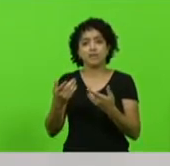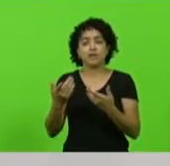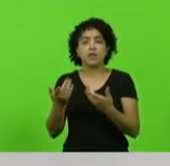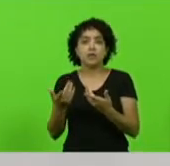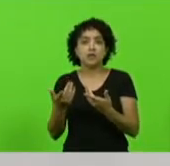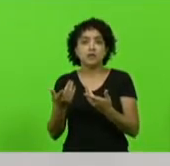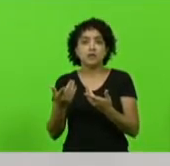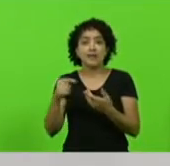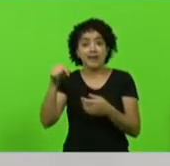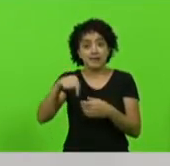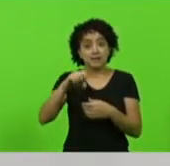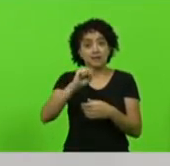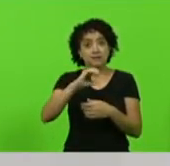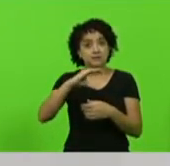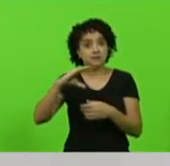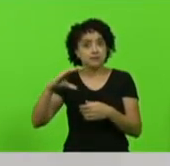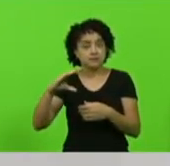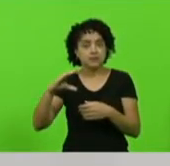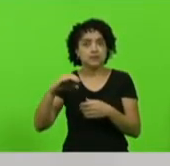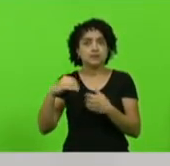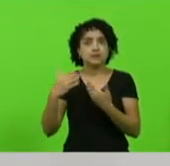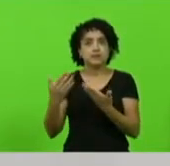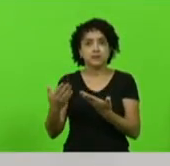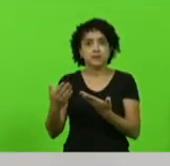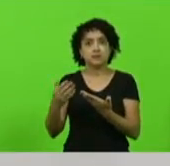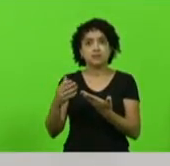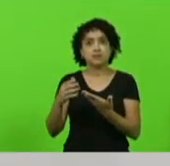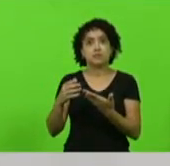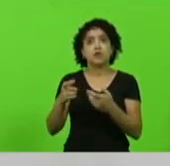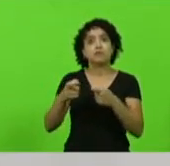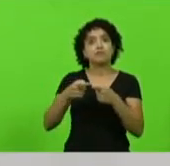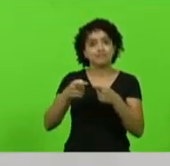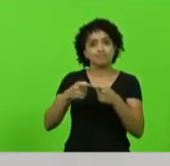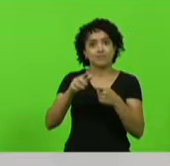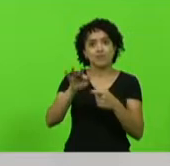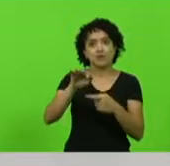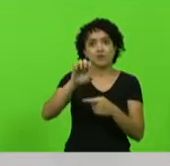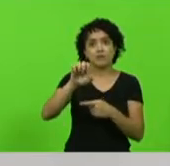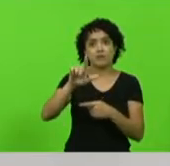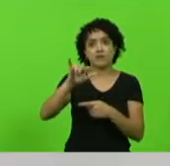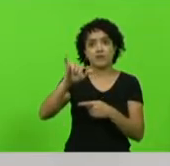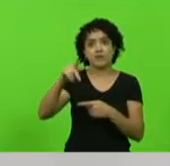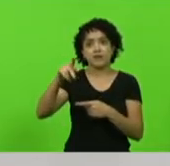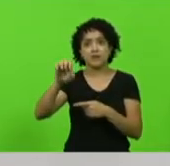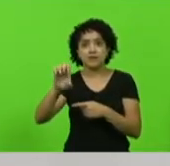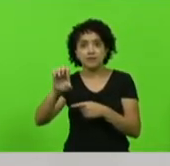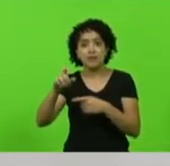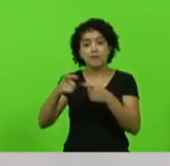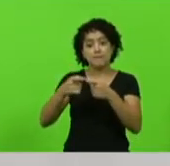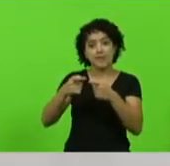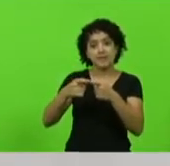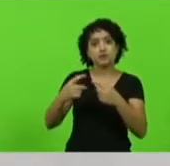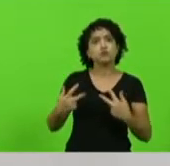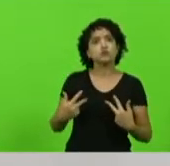de Santa Catarina. Trata-se do Dr. Felipe Felício, um médico cirurgião,